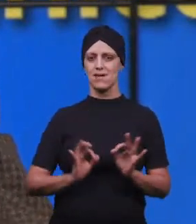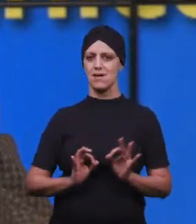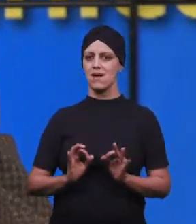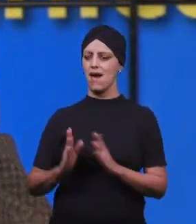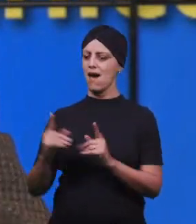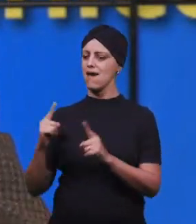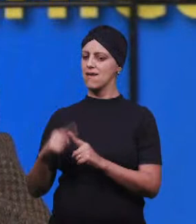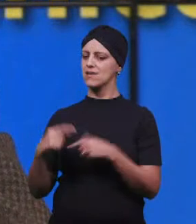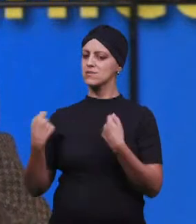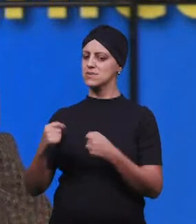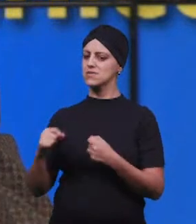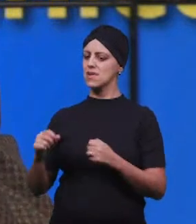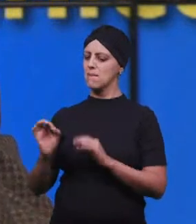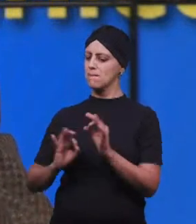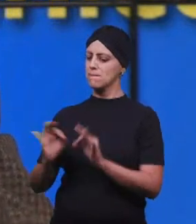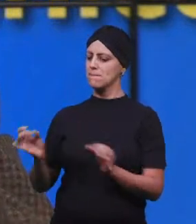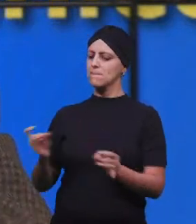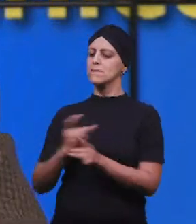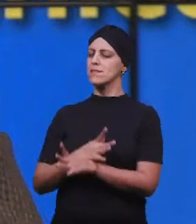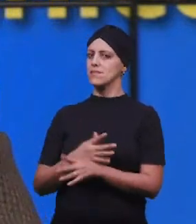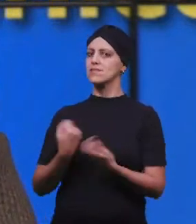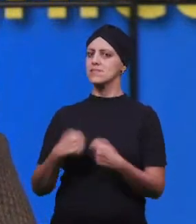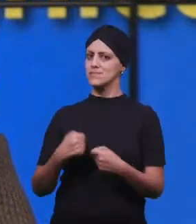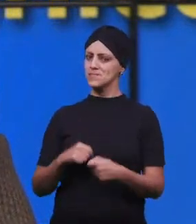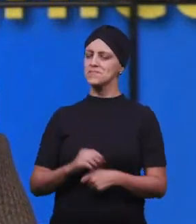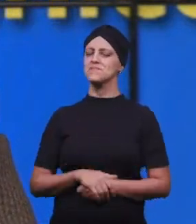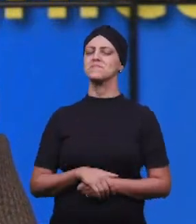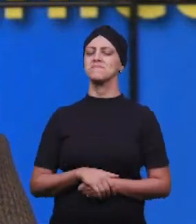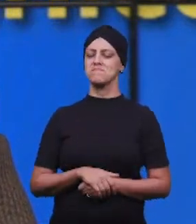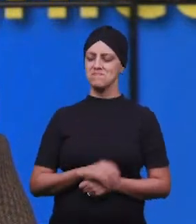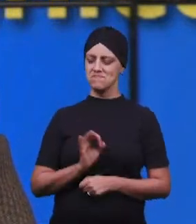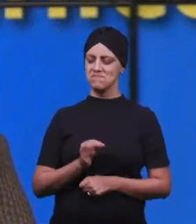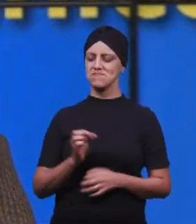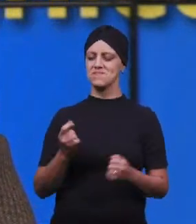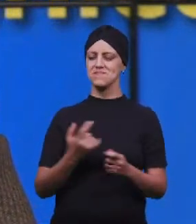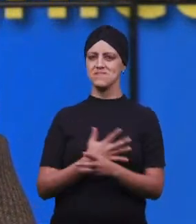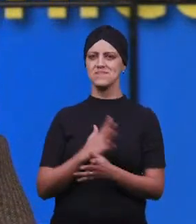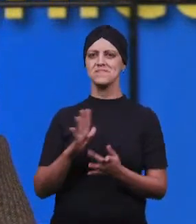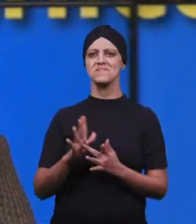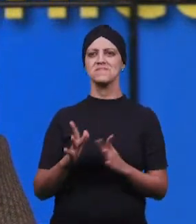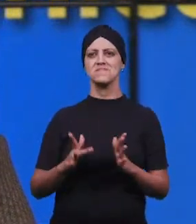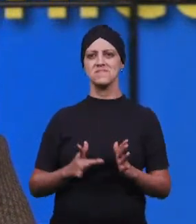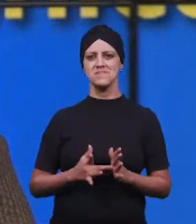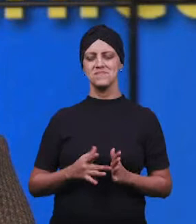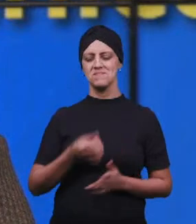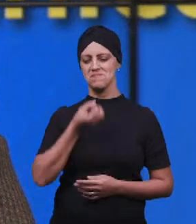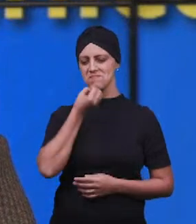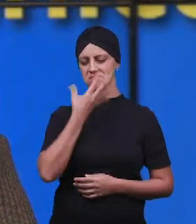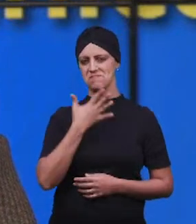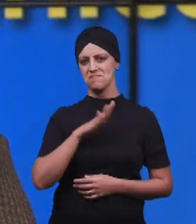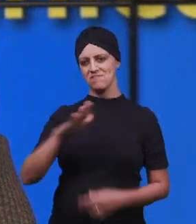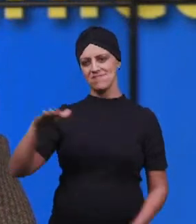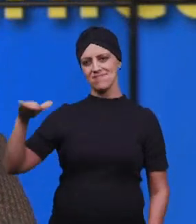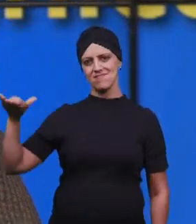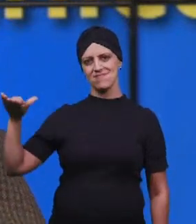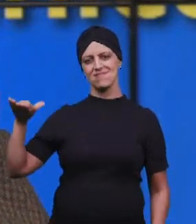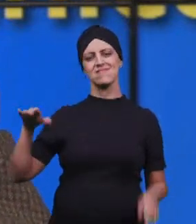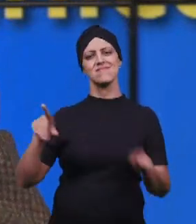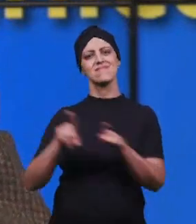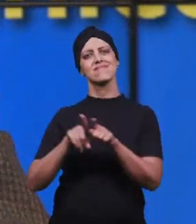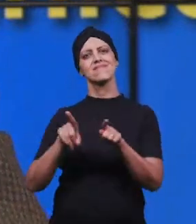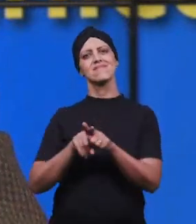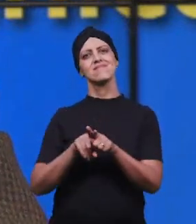uma preparação. E a igreja deve estar preparada mesmo, né, irmã? Glória a Jesus, que bem colocado pelas